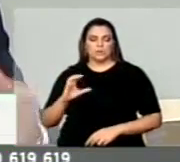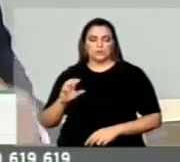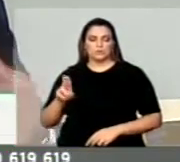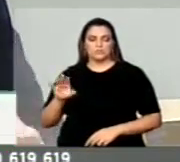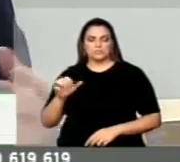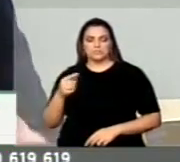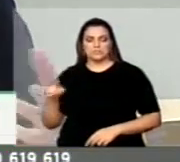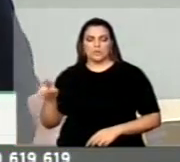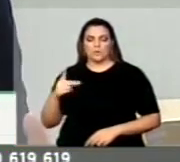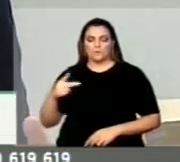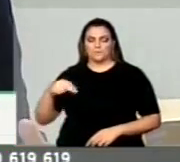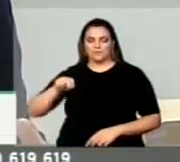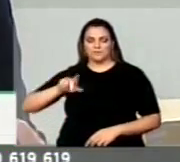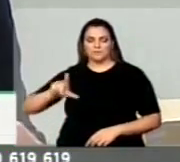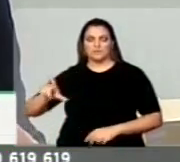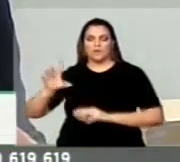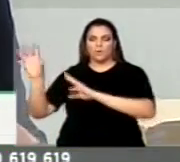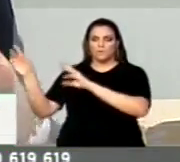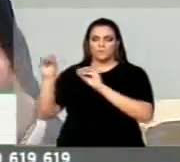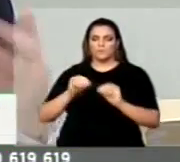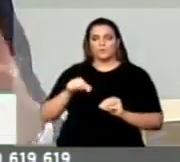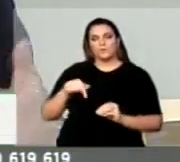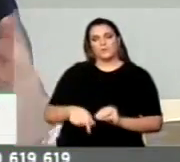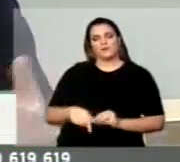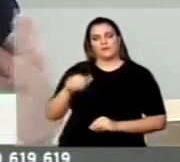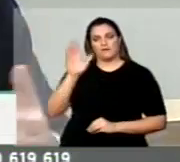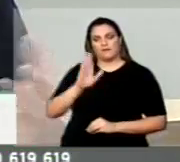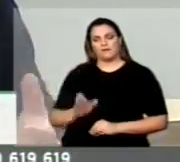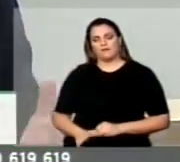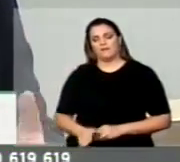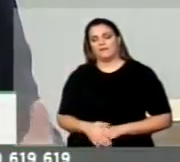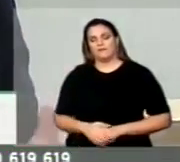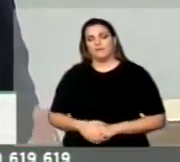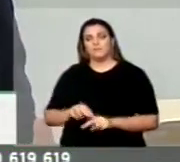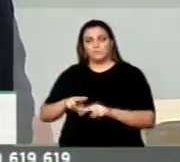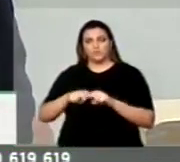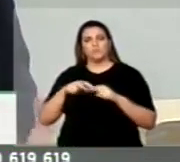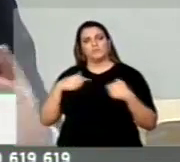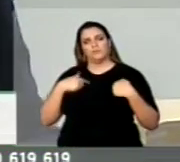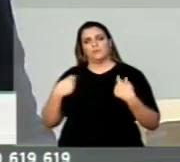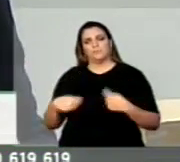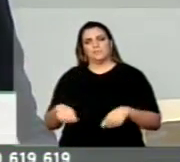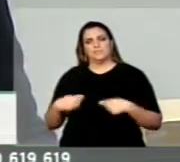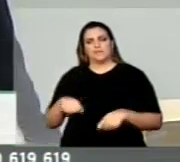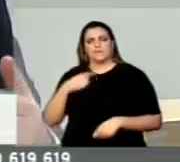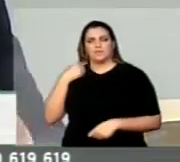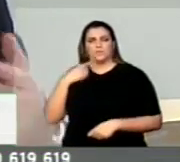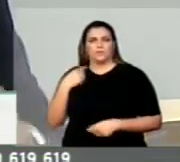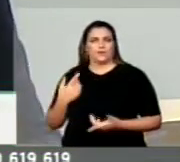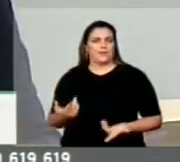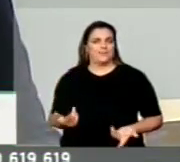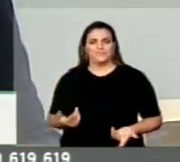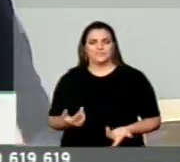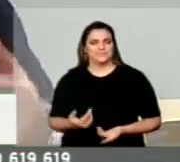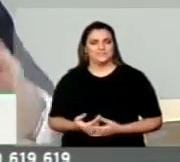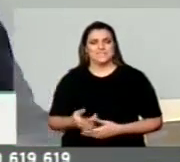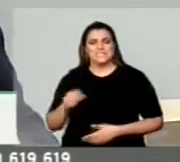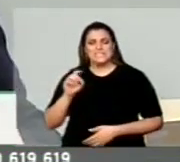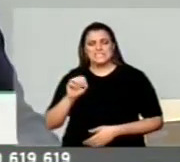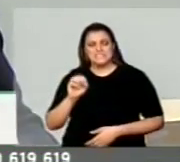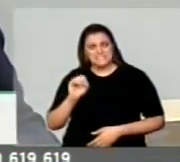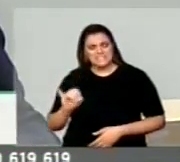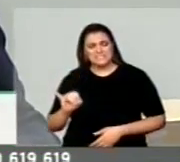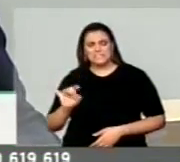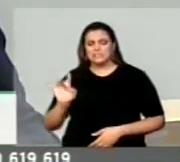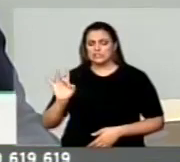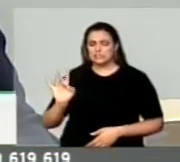penal. Essa é a razão pela qual eu tinha que também ter o advogado constituído, não outra. Se fosse só apenas a questão do